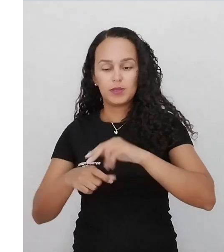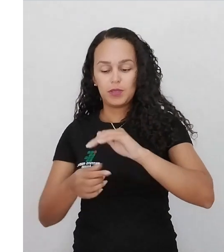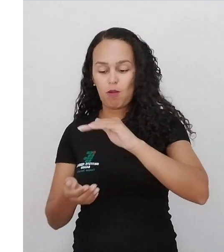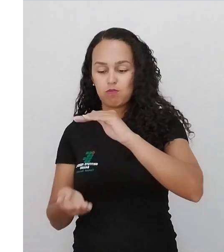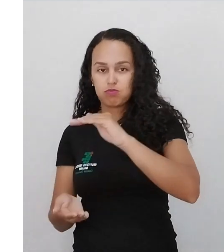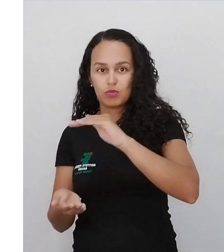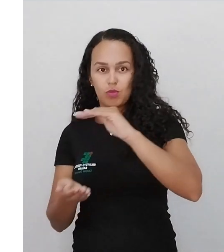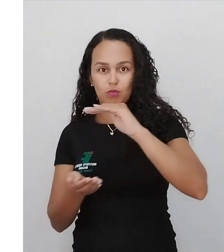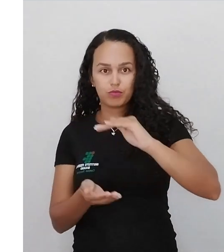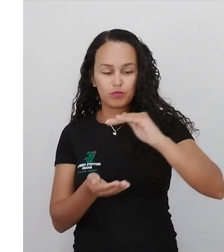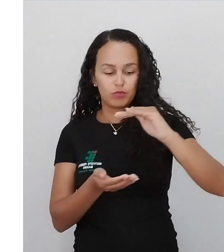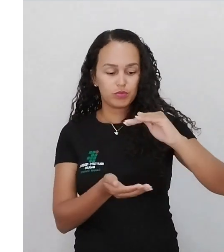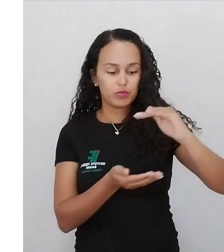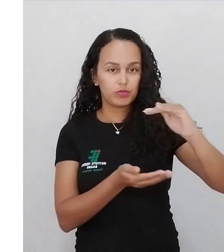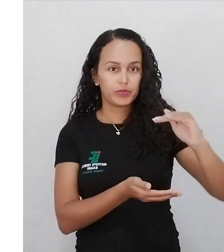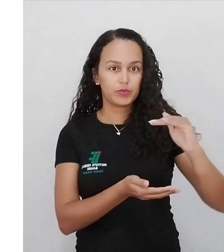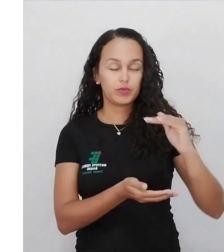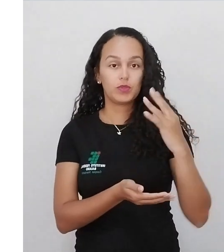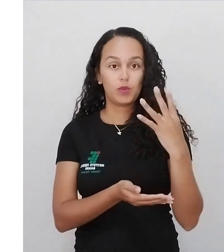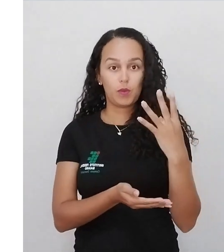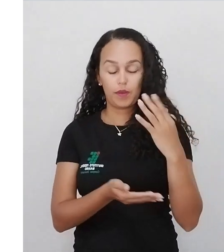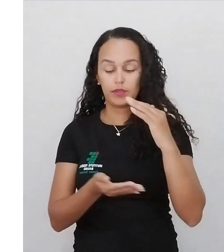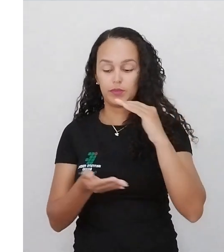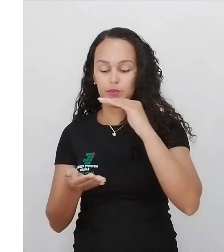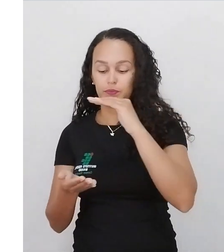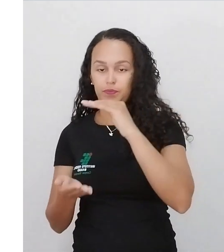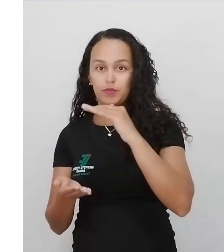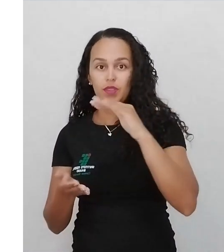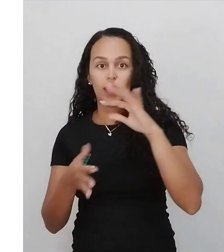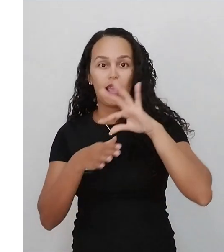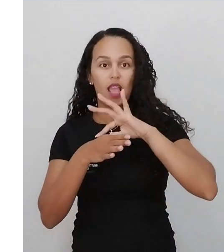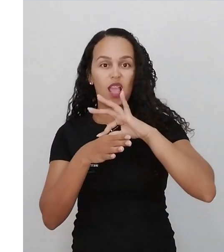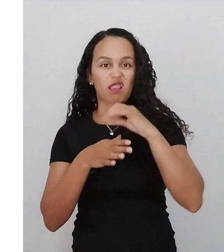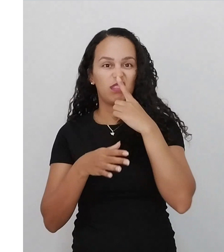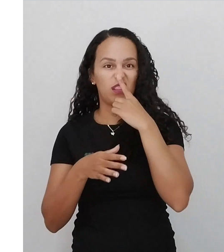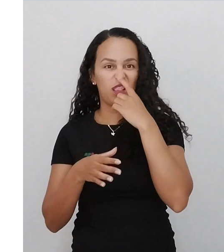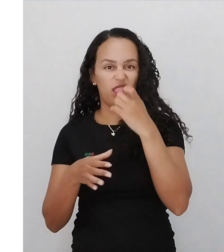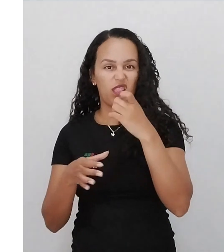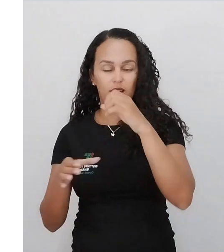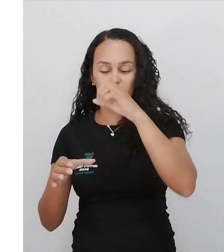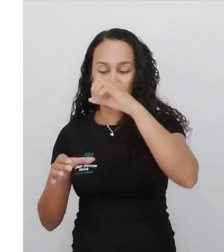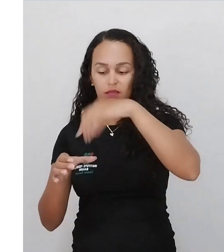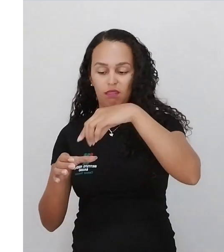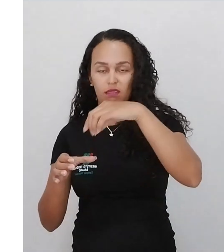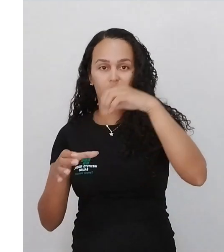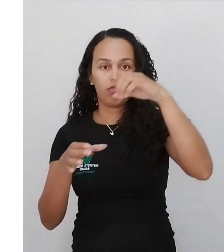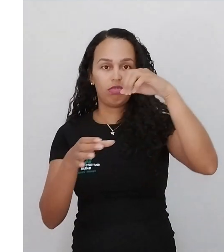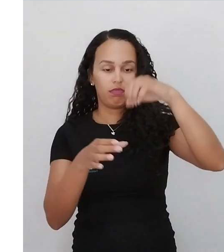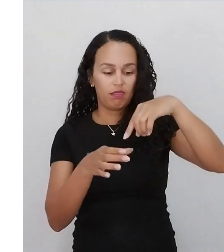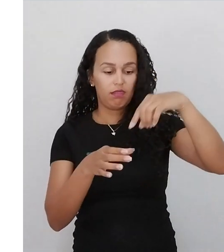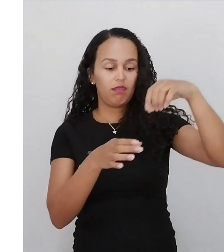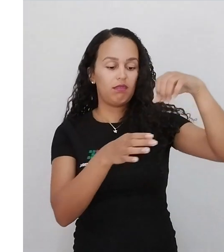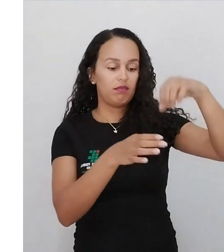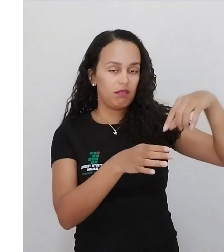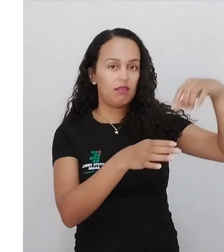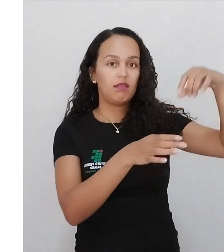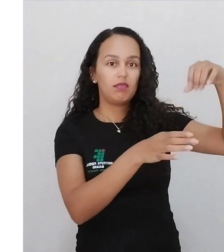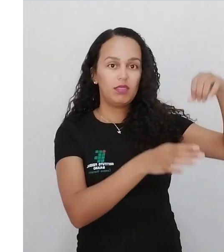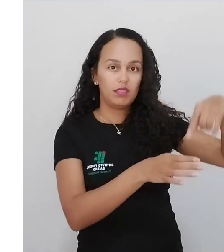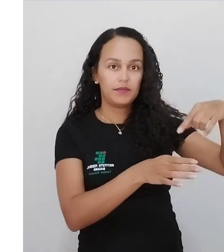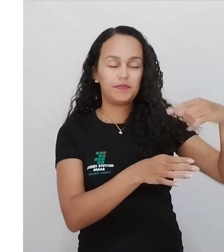uma carne em estado de decomposição dentro de cada um desses potes. A ideia, né,